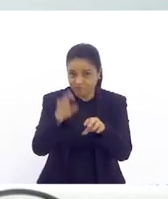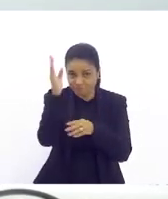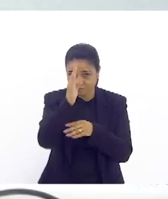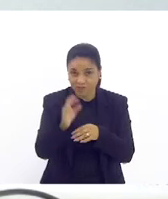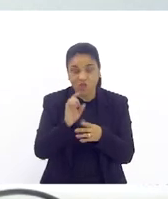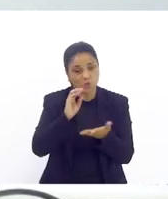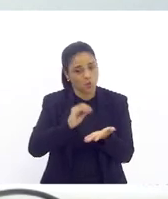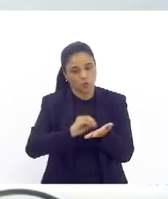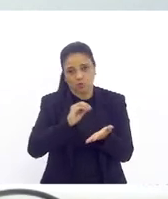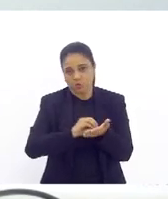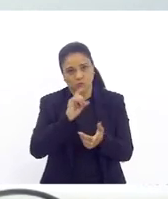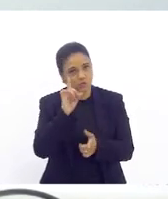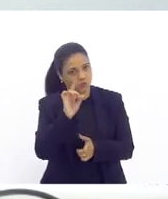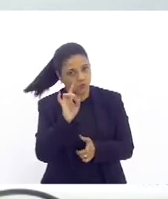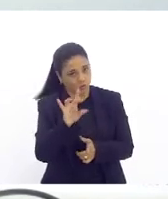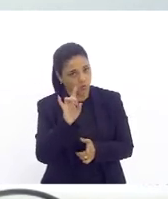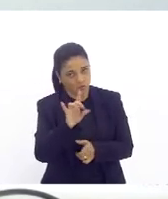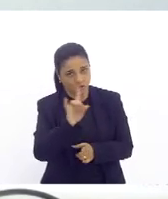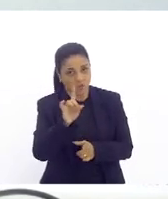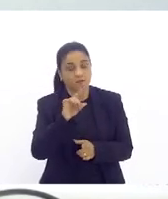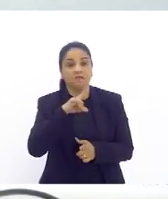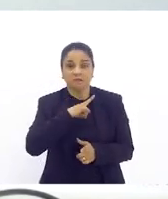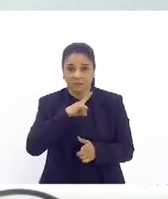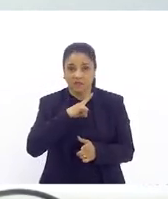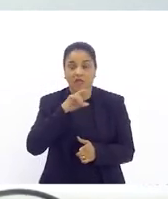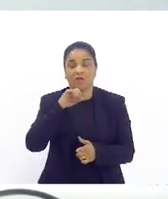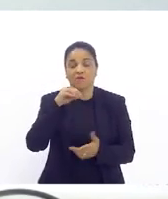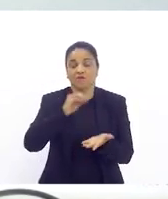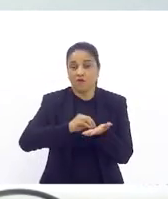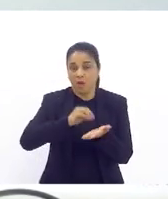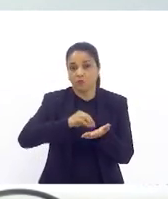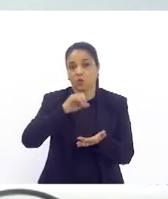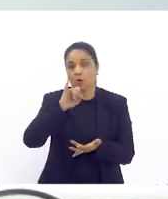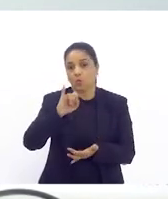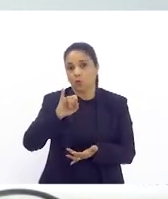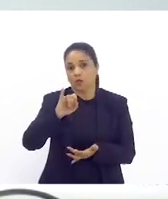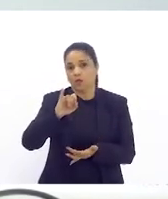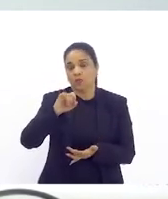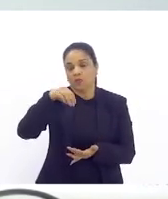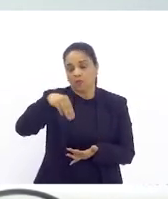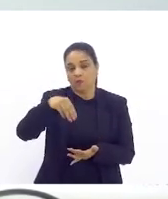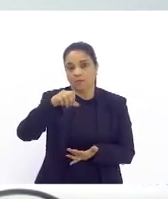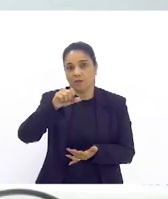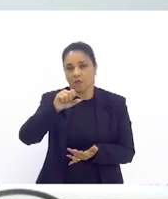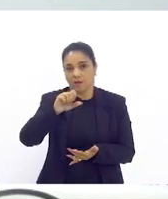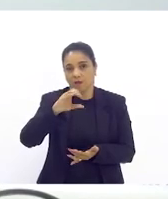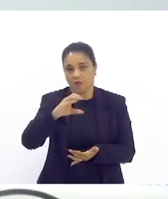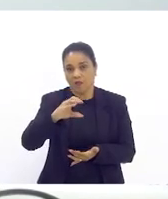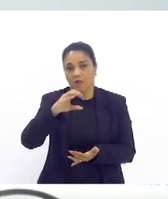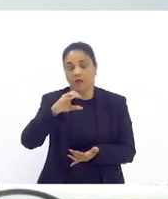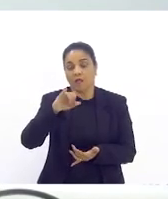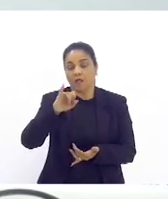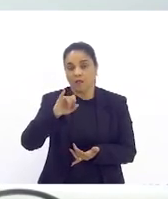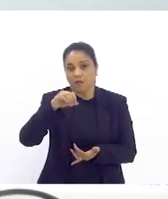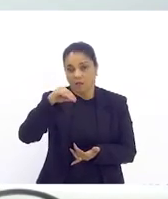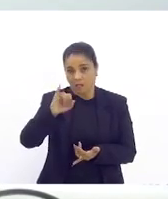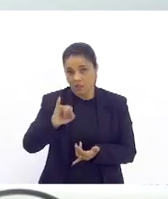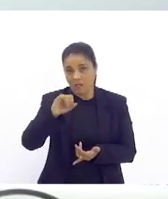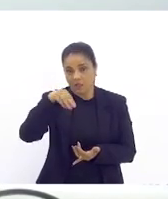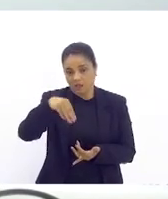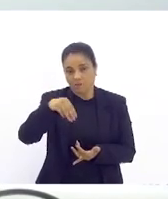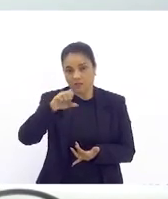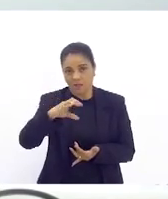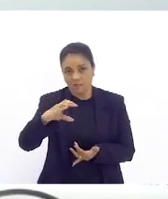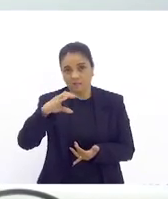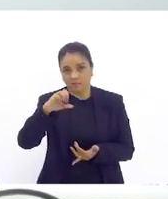deputada Marta Rocha a gente também não tem a lei do ICMS Educacional né Deputado Luiz Paulo Então somos o único estado da federação que não tem a lei do ICMS Educacional e a